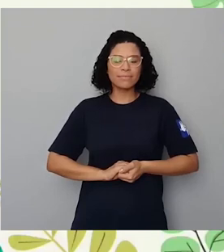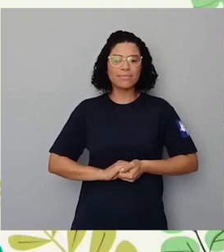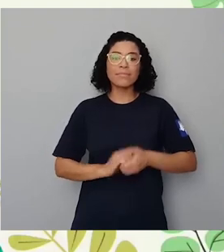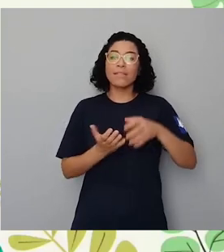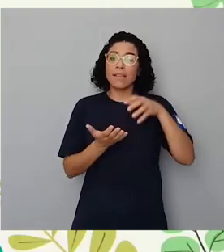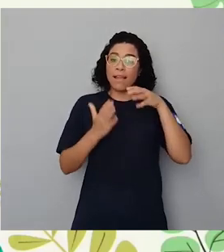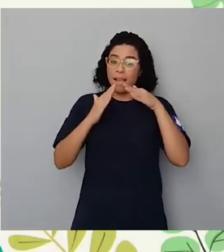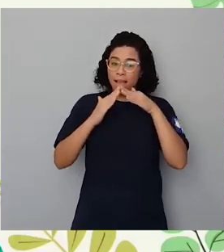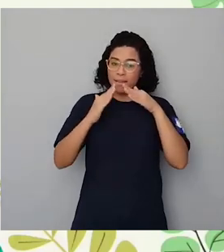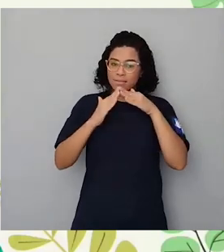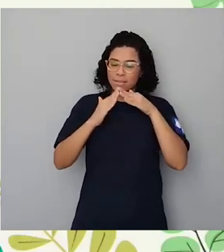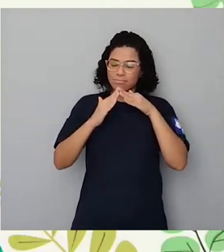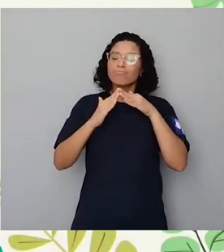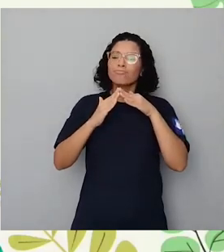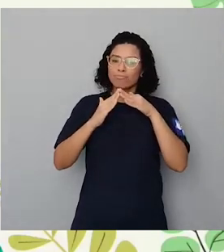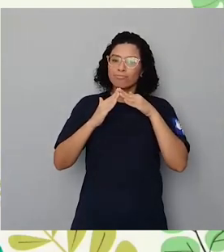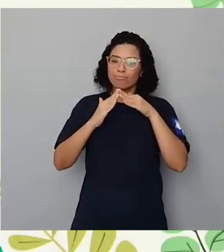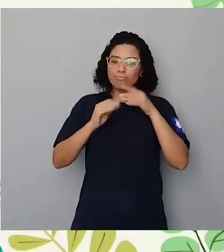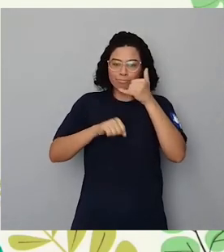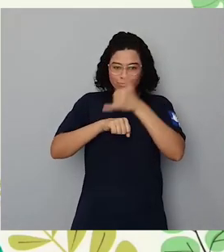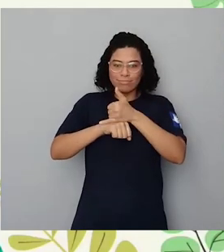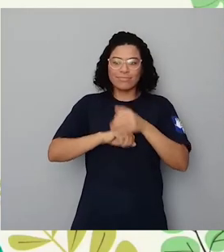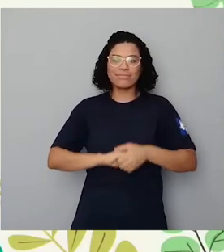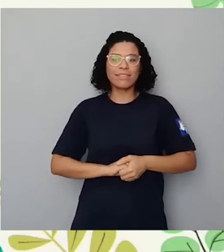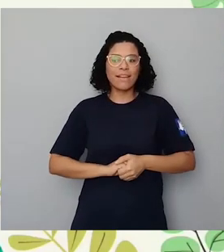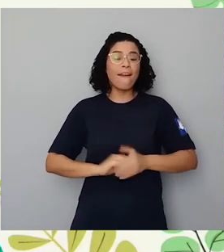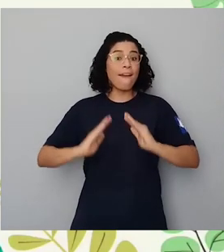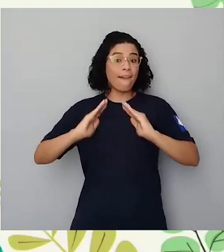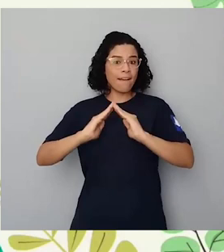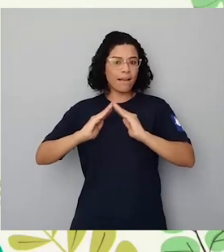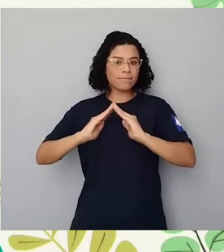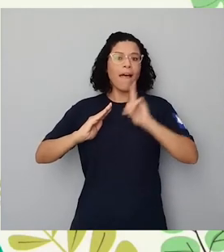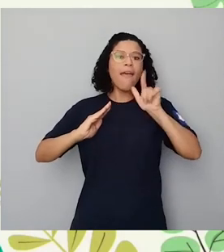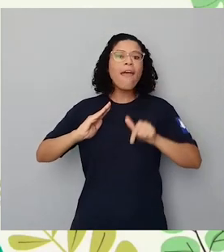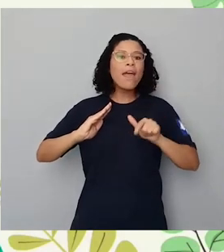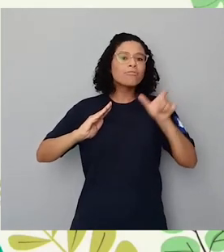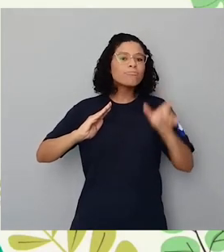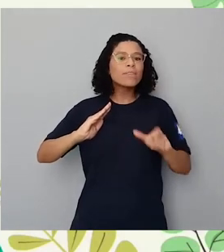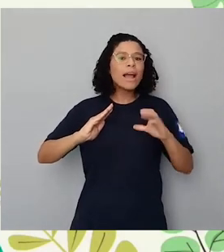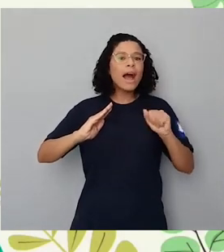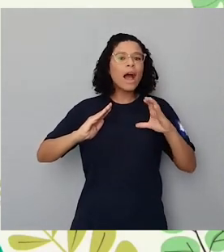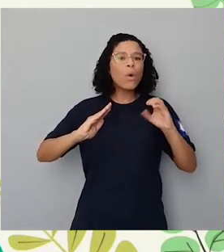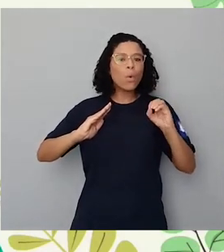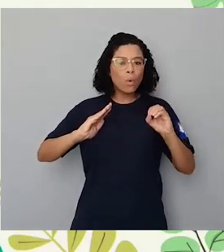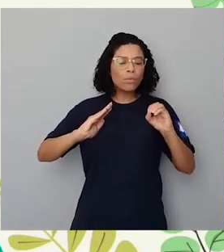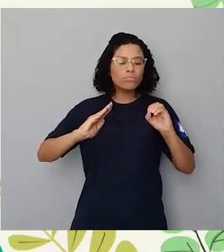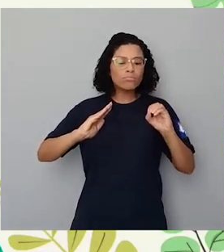A casa e seu dono. Essa casa é do Caco. Quem mora nela é o